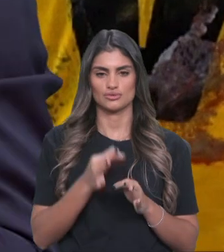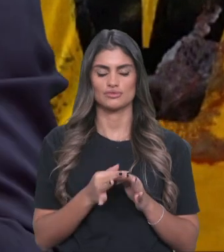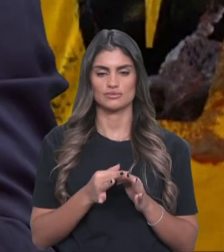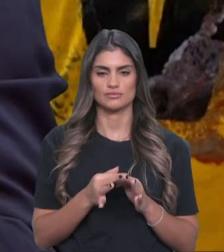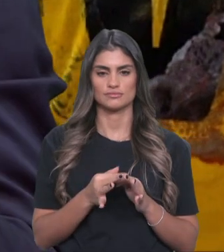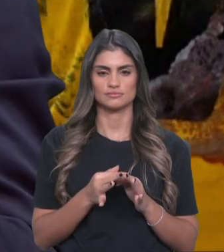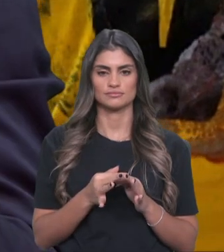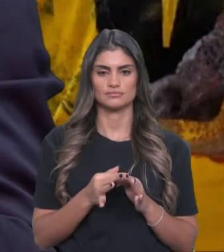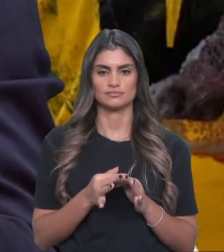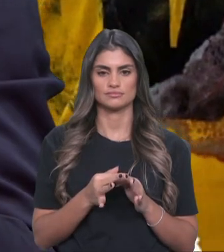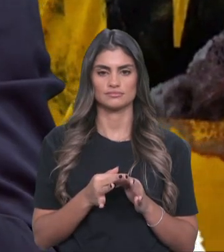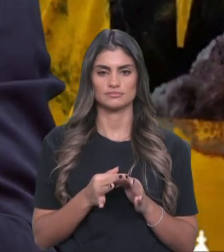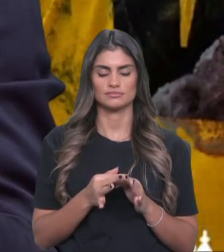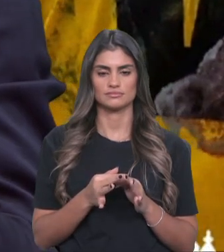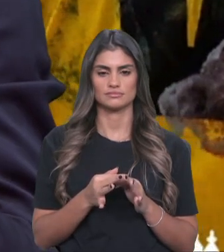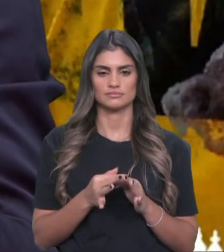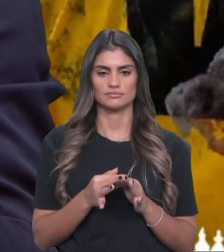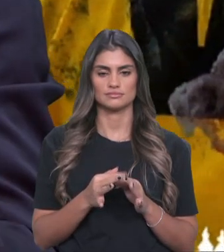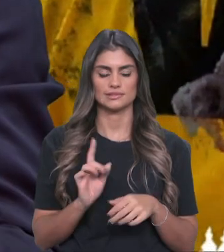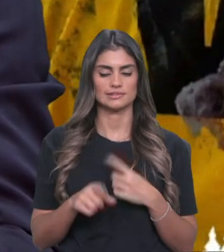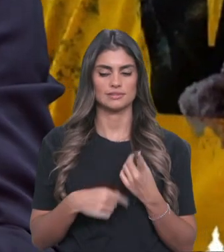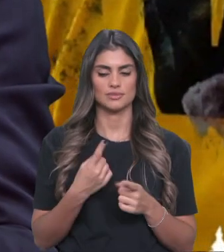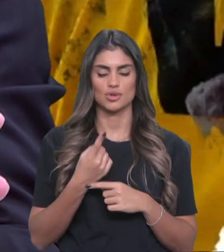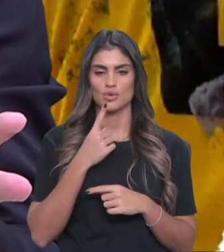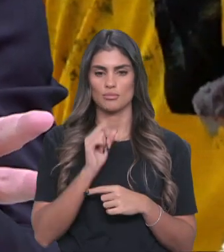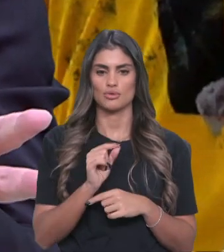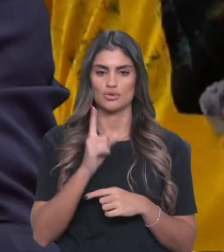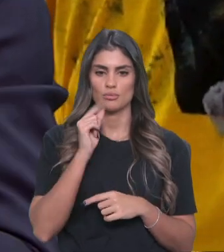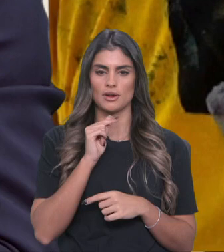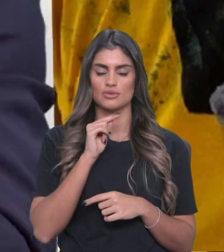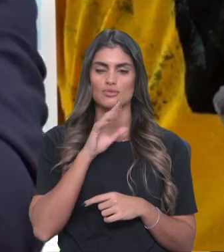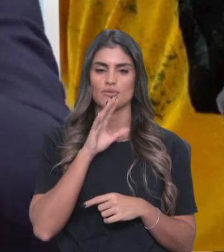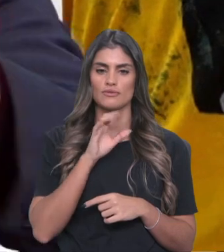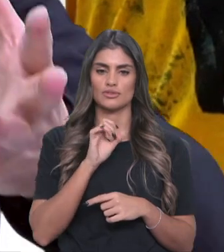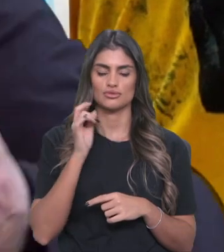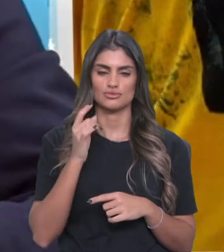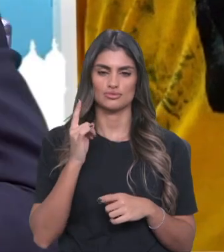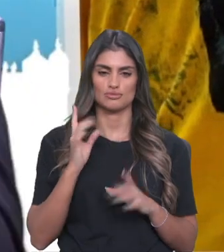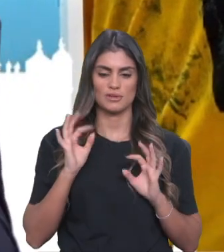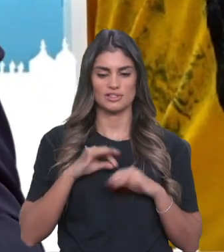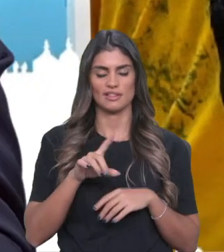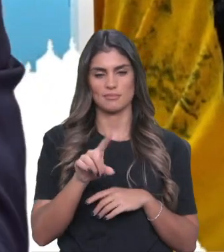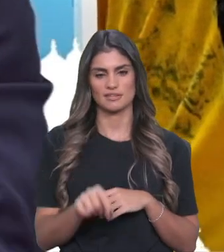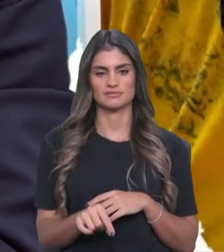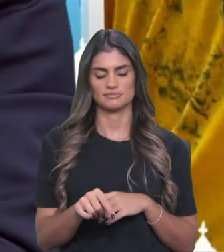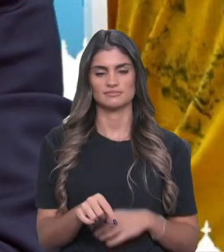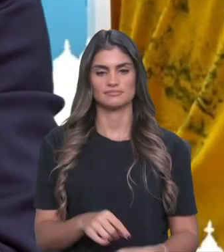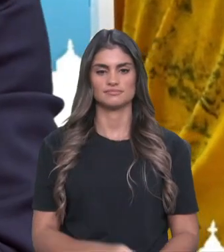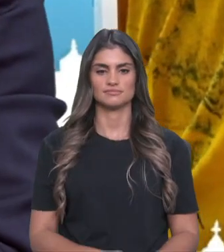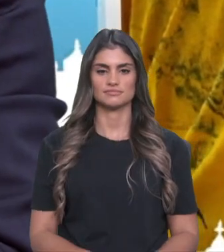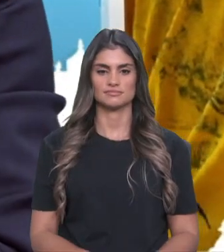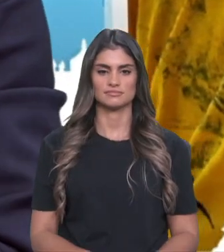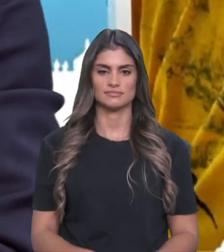Eucaristia, que é sempre em nome do Pai, do Filho e do Espírito Santo. Isto é sempre no mistério central da